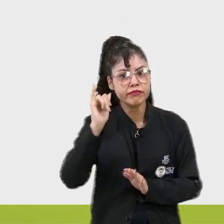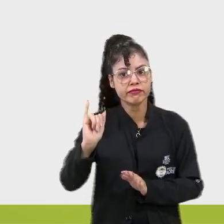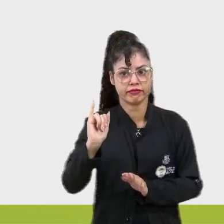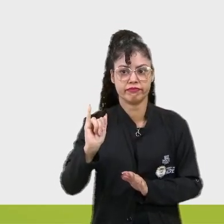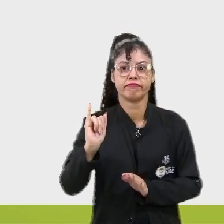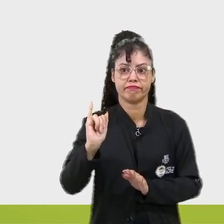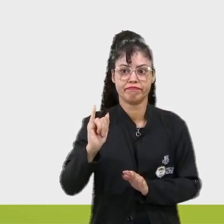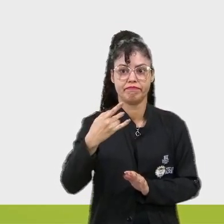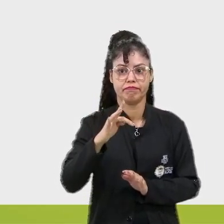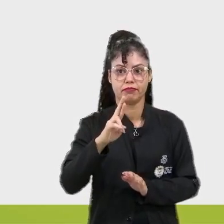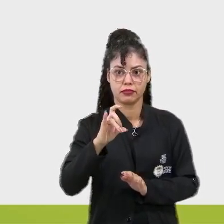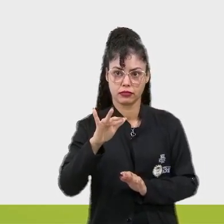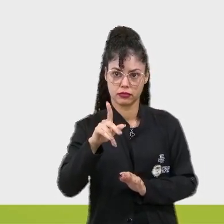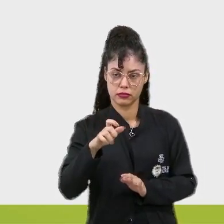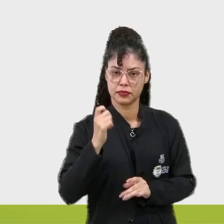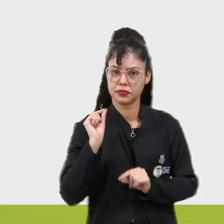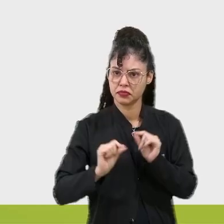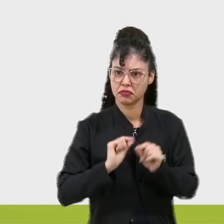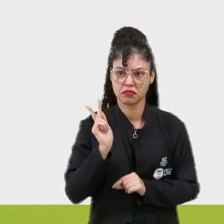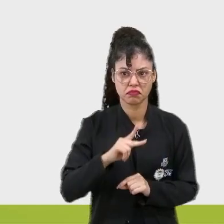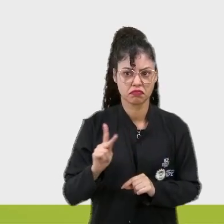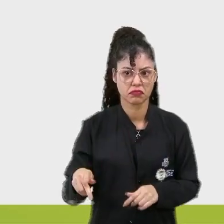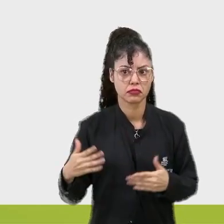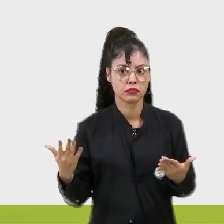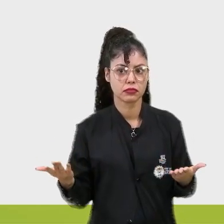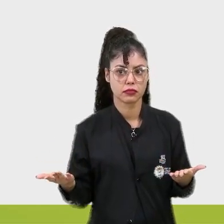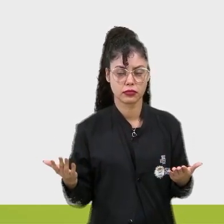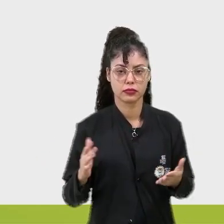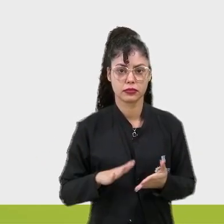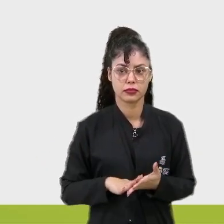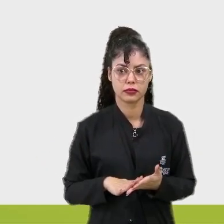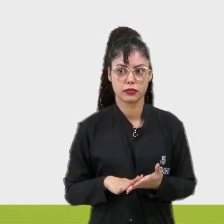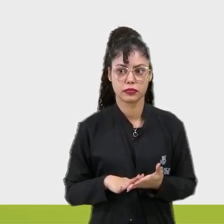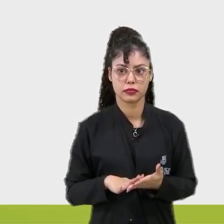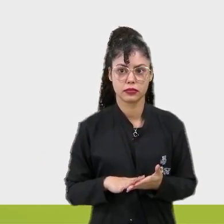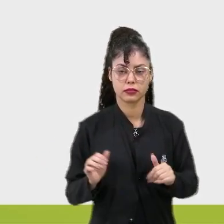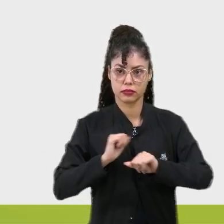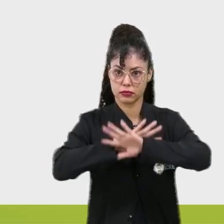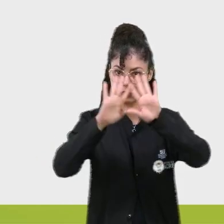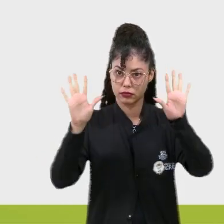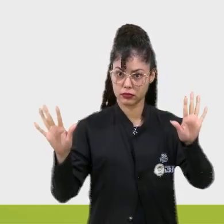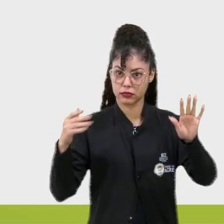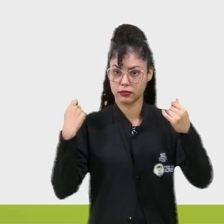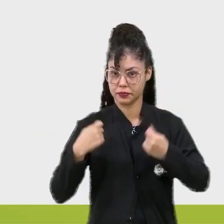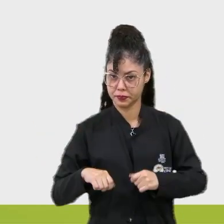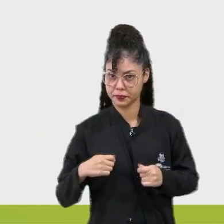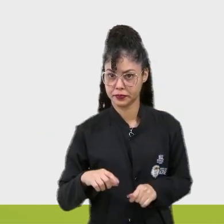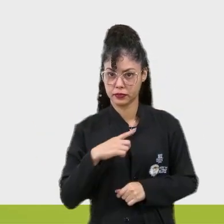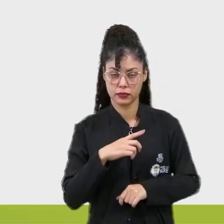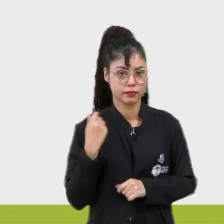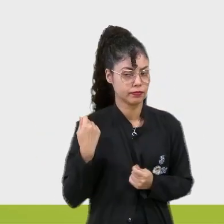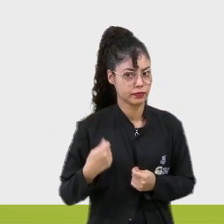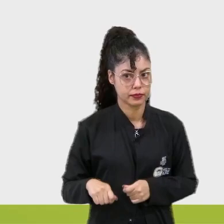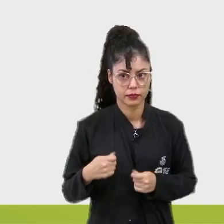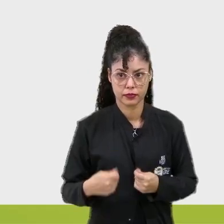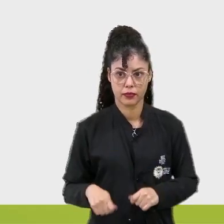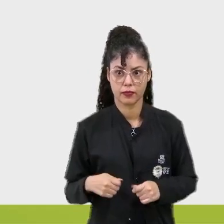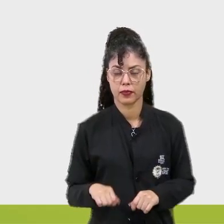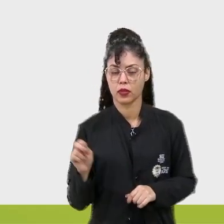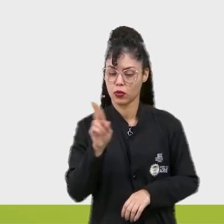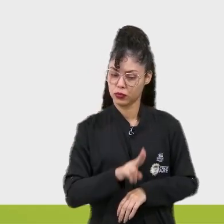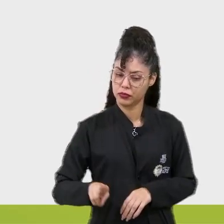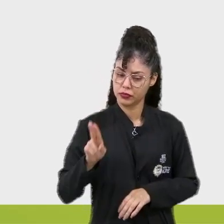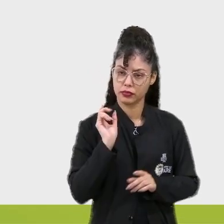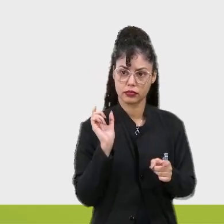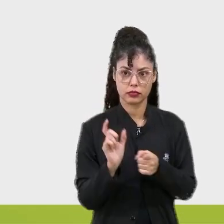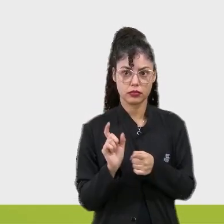redundância, prolixidade. O que é isso, professora? Seja claro no que você vai falar, não precisa você